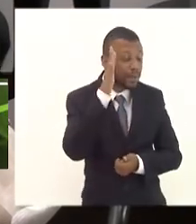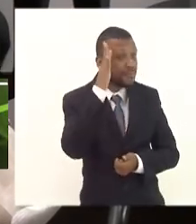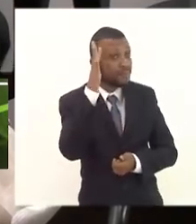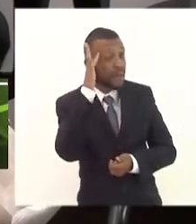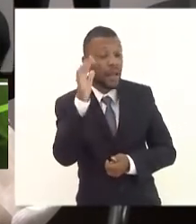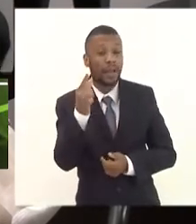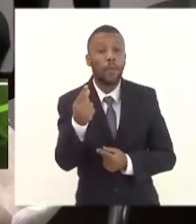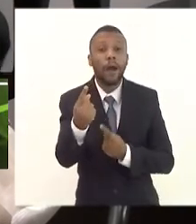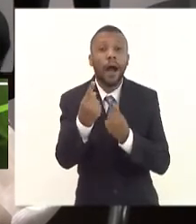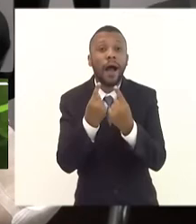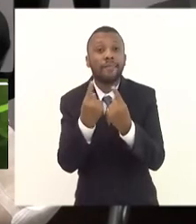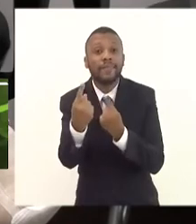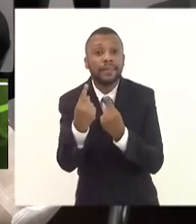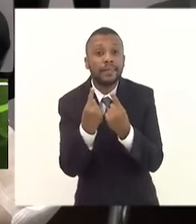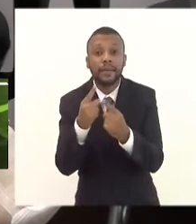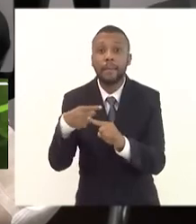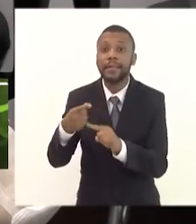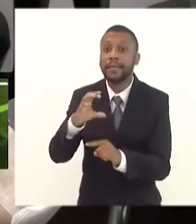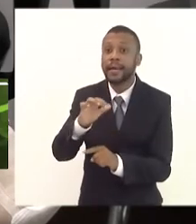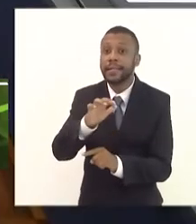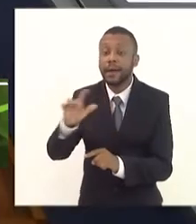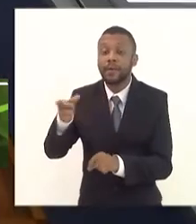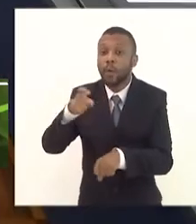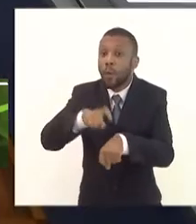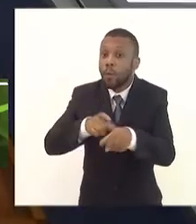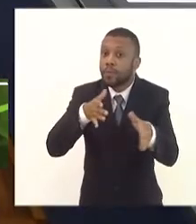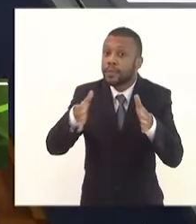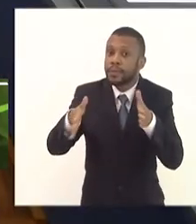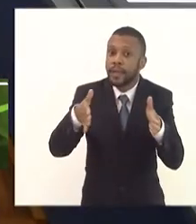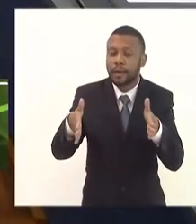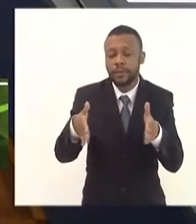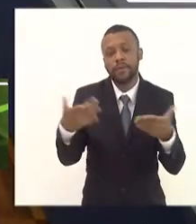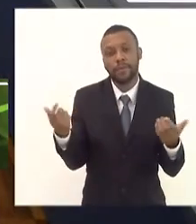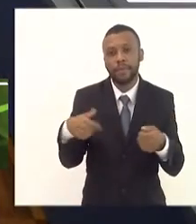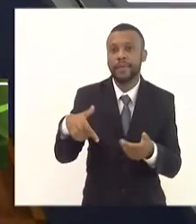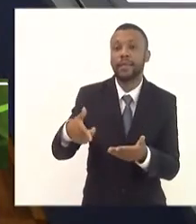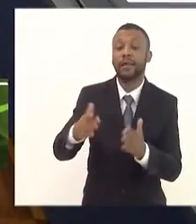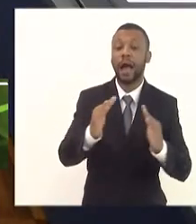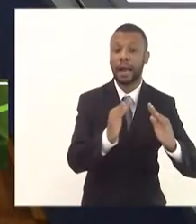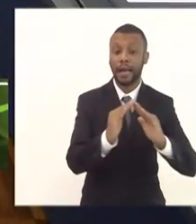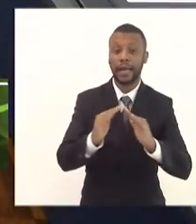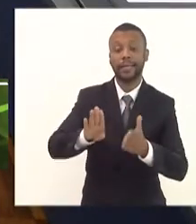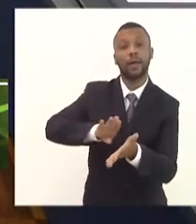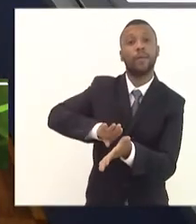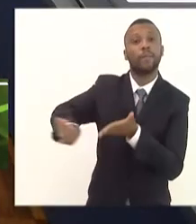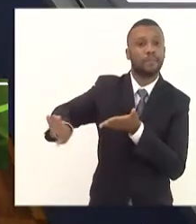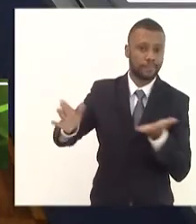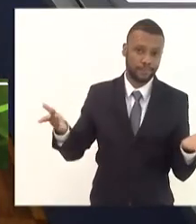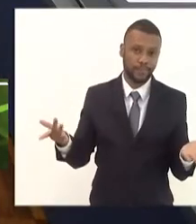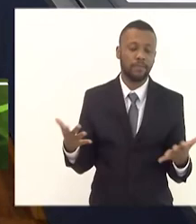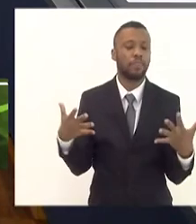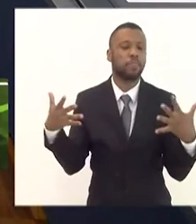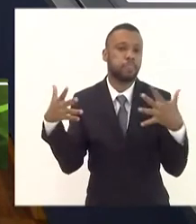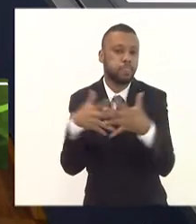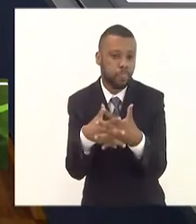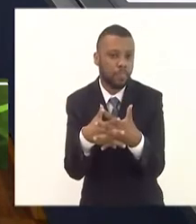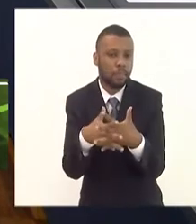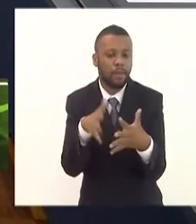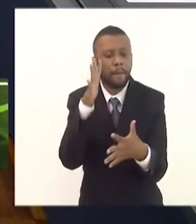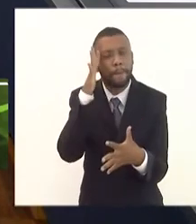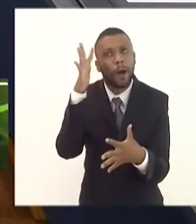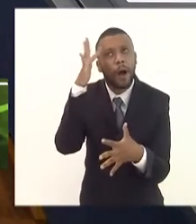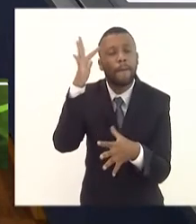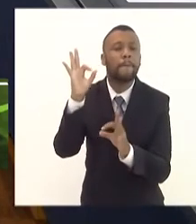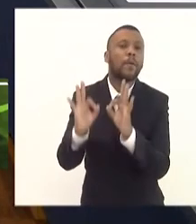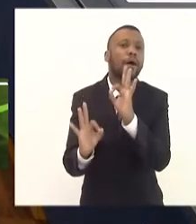Ali é a Avenida Canal. Se botar um tempo de recorrência, você tem que tirar as casas que estão na Avenida Canal. Está muito complicado fazer projeto